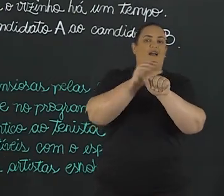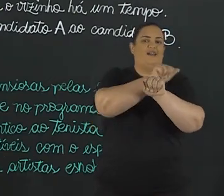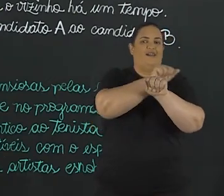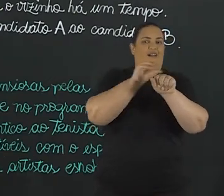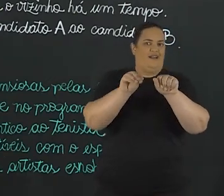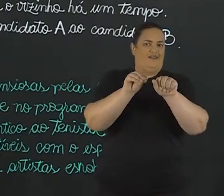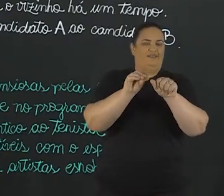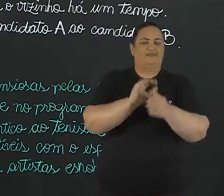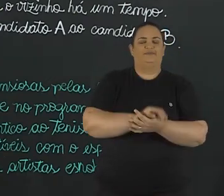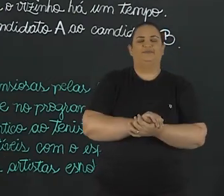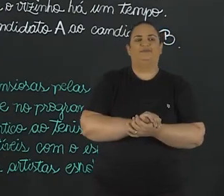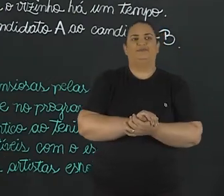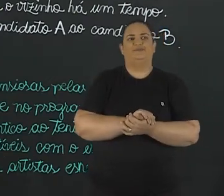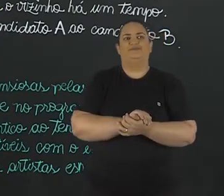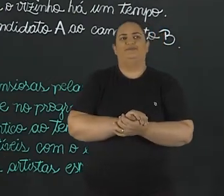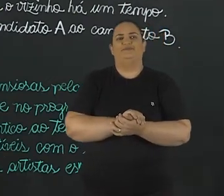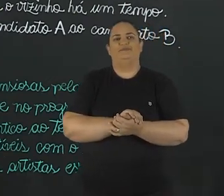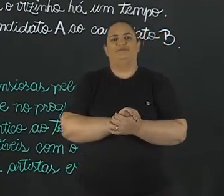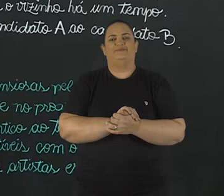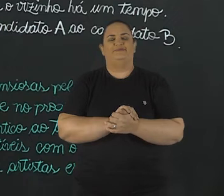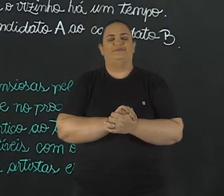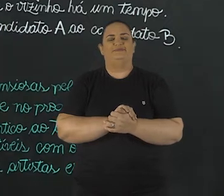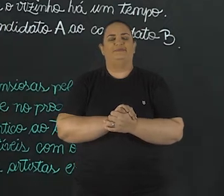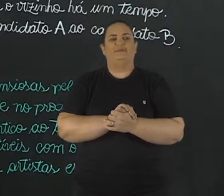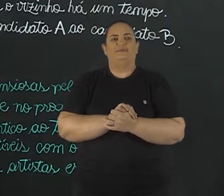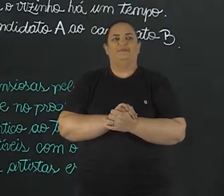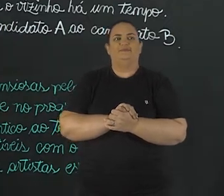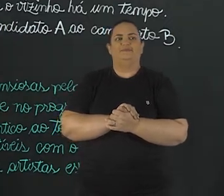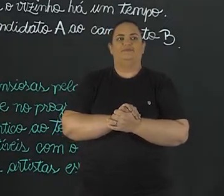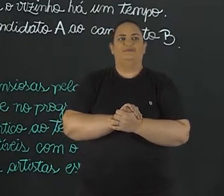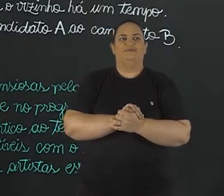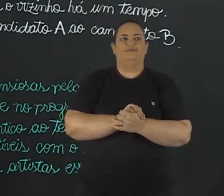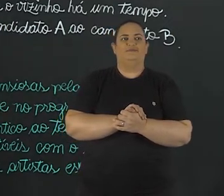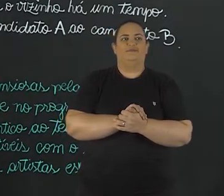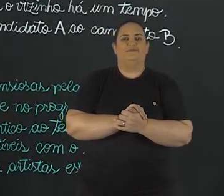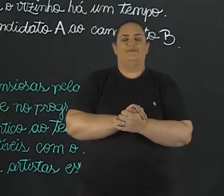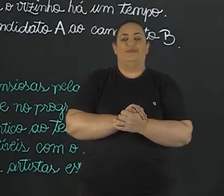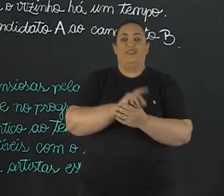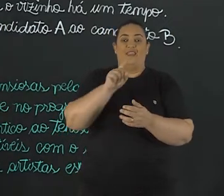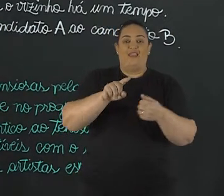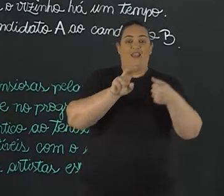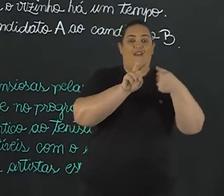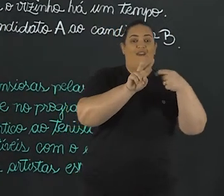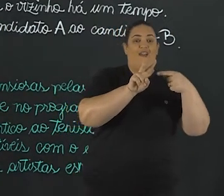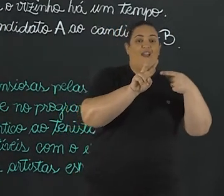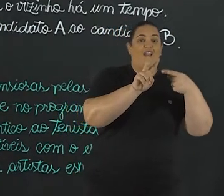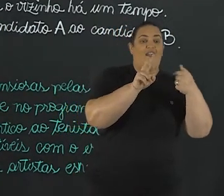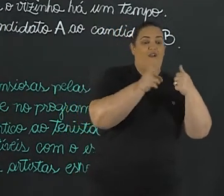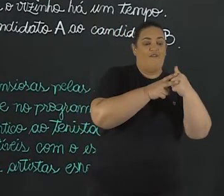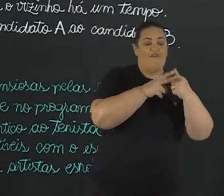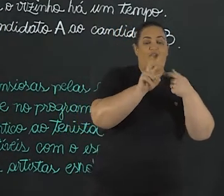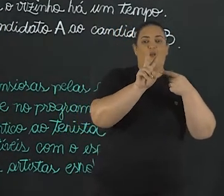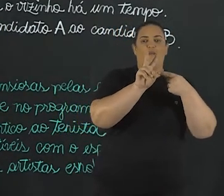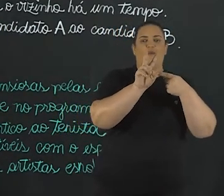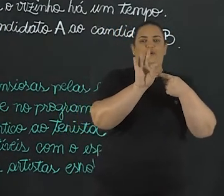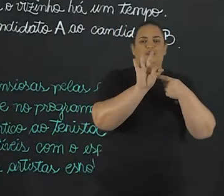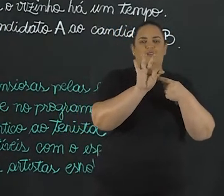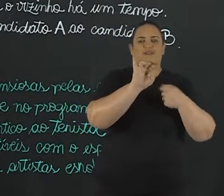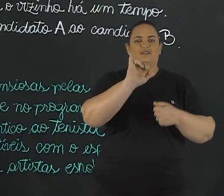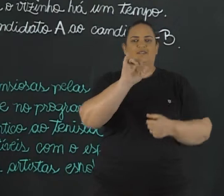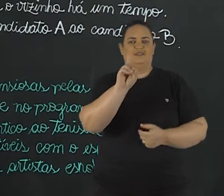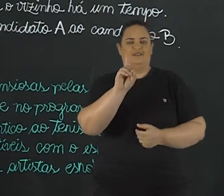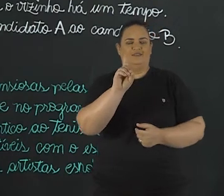compreendi o texto, então eu não preciso de preposição. Chama esse verbo de verbo transitivo direto. Lá